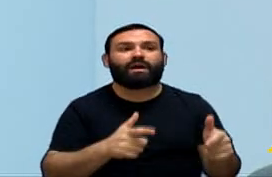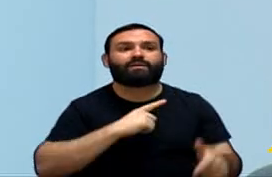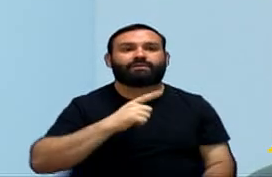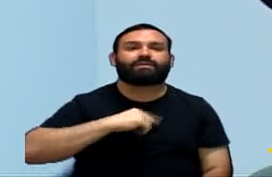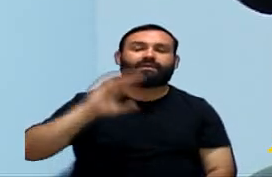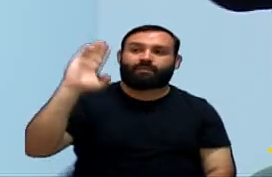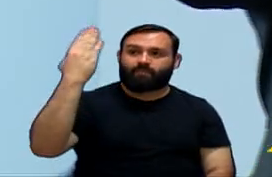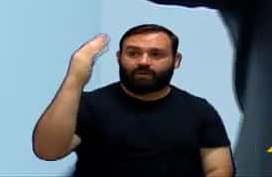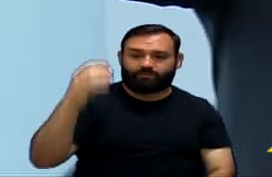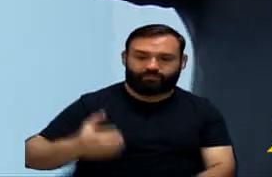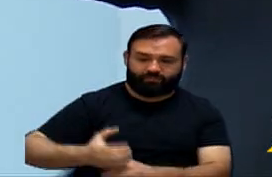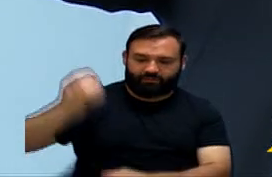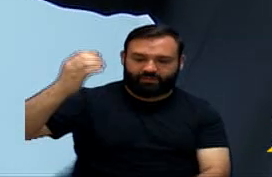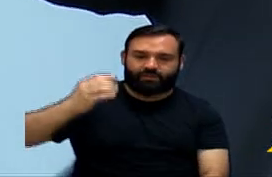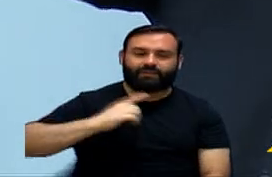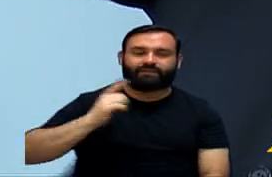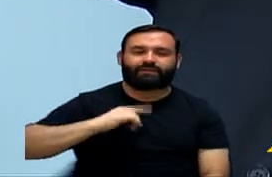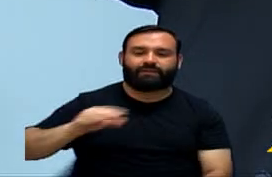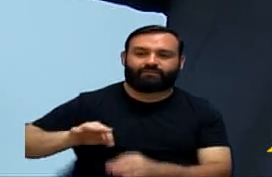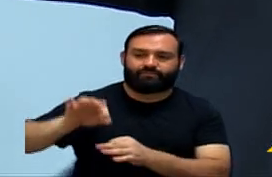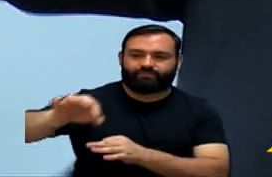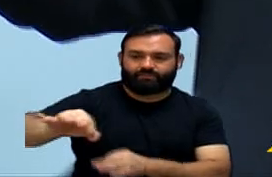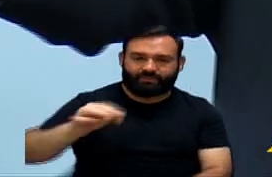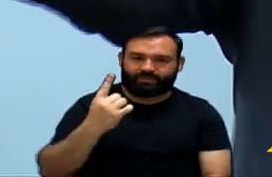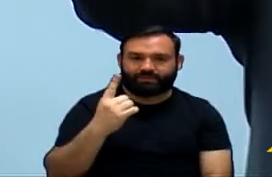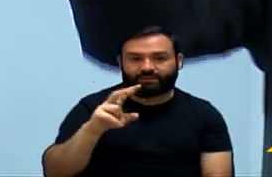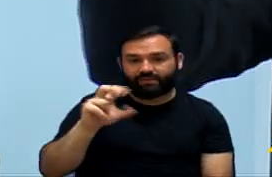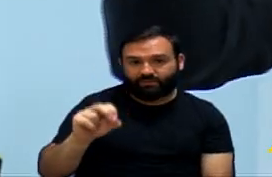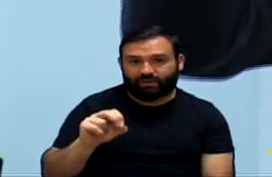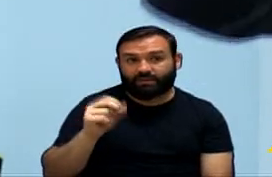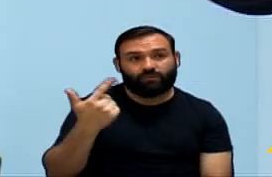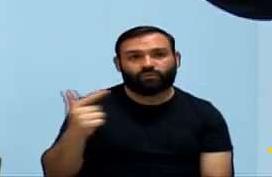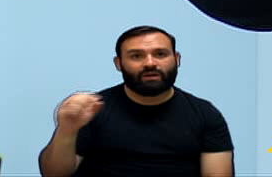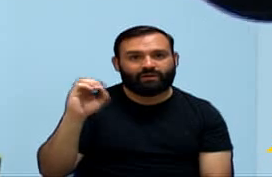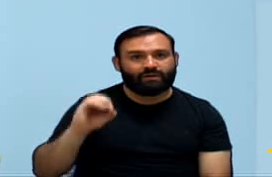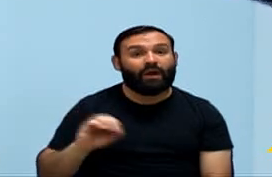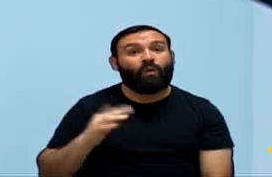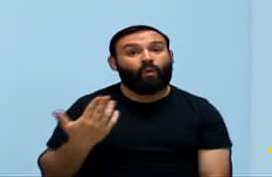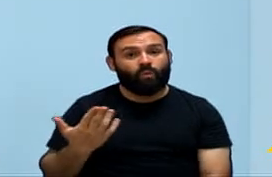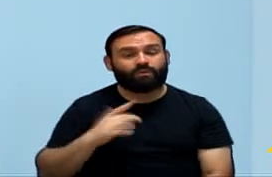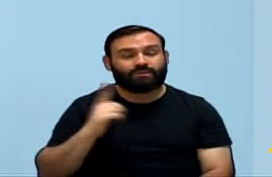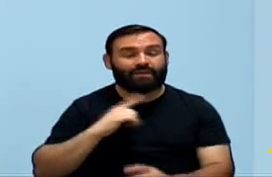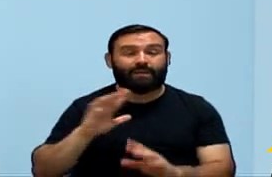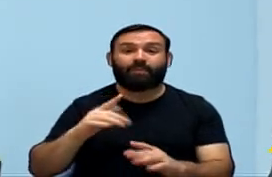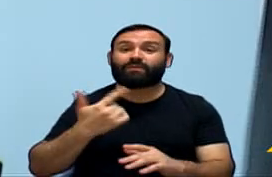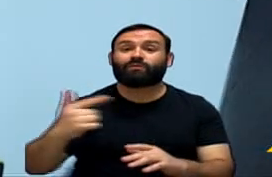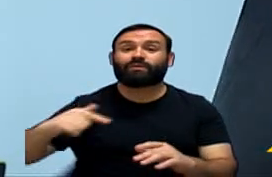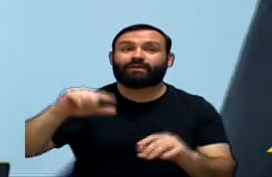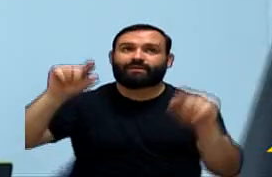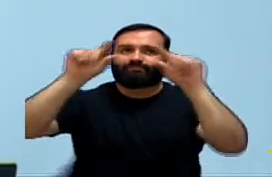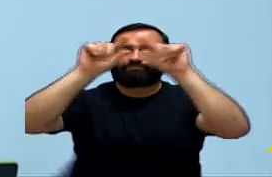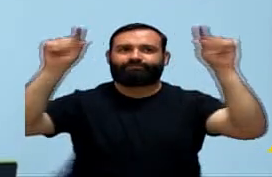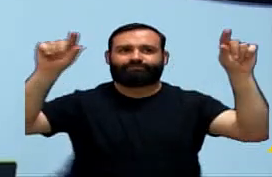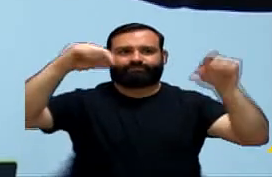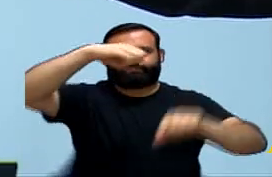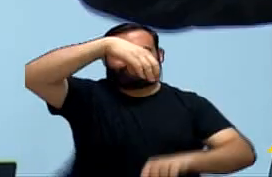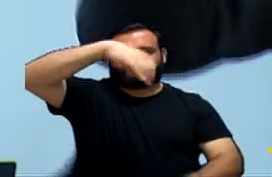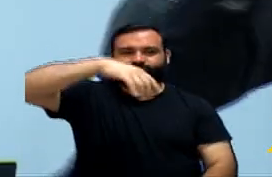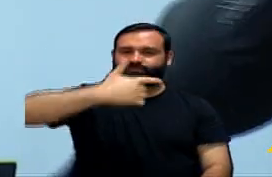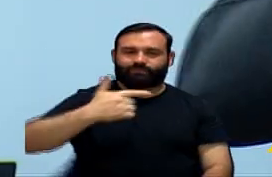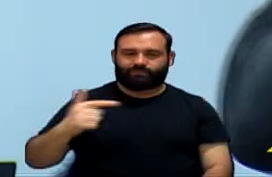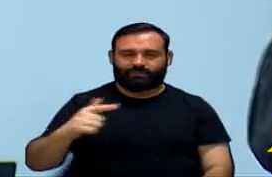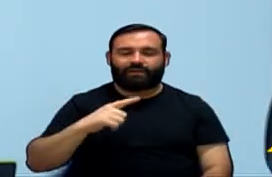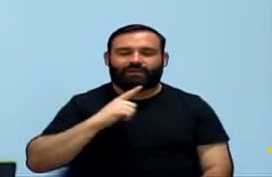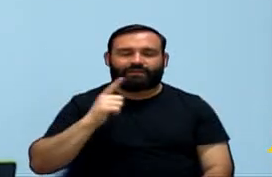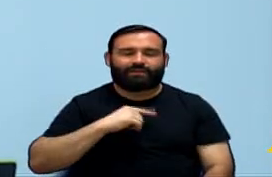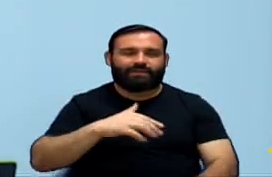poste você passa 100 150 m 200 m sem outro poste ou às vezes até tem um poste mas não tem aquela ase com a iluminação então